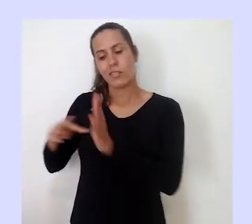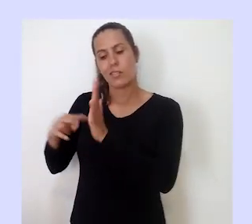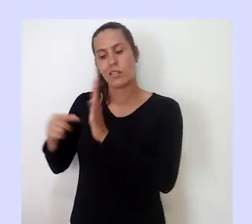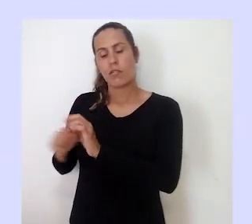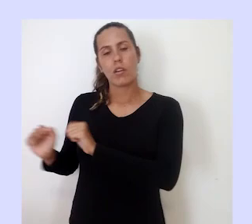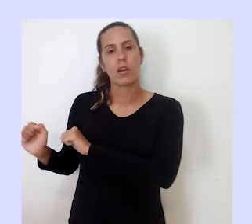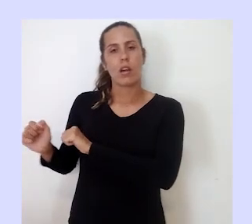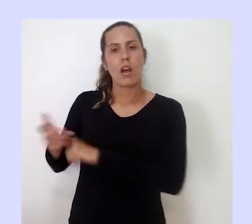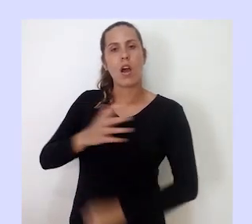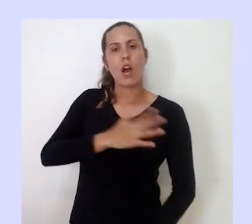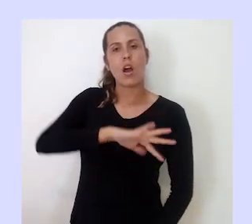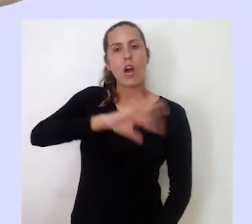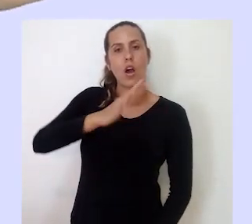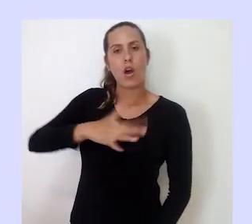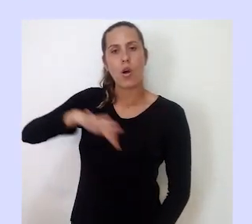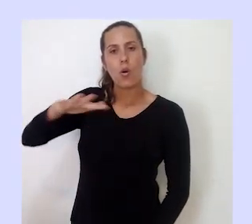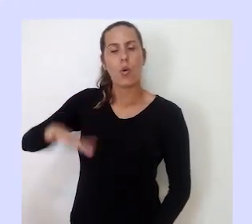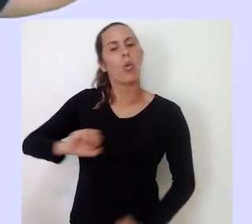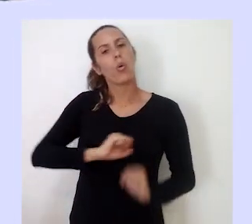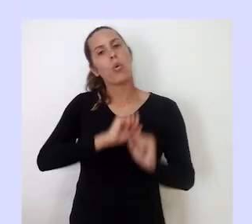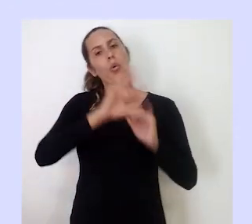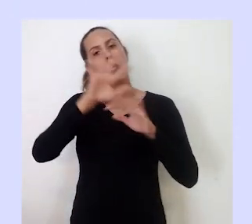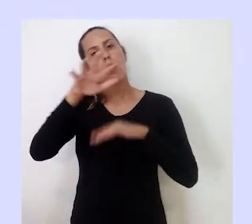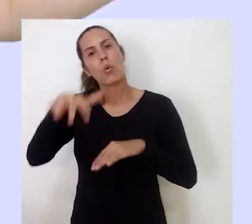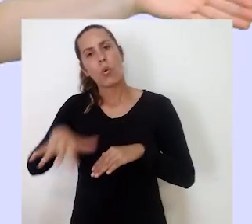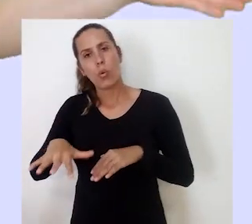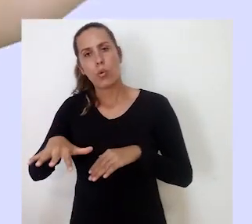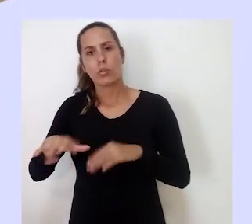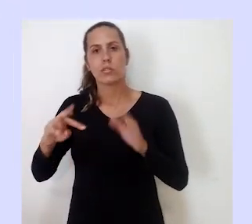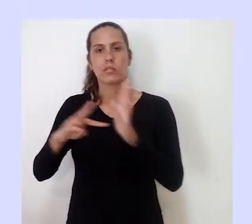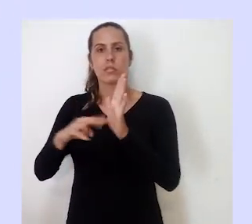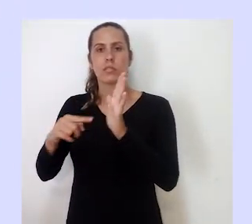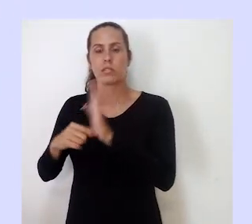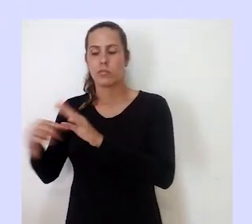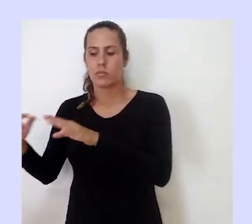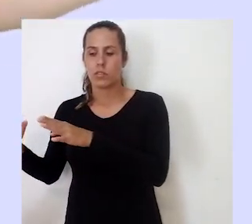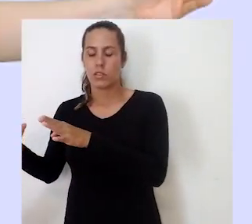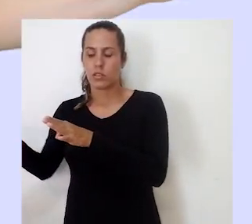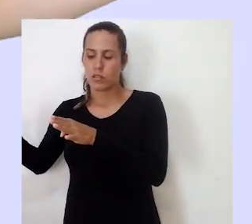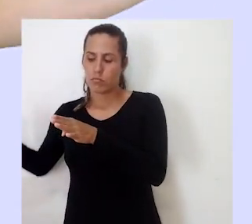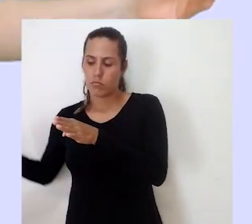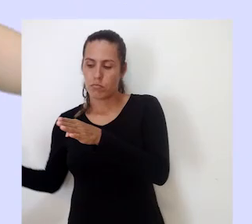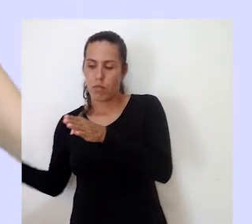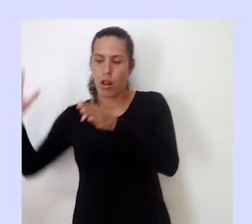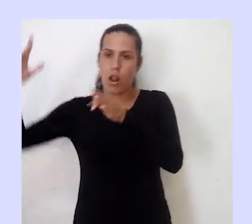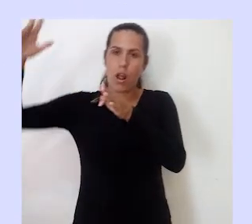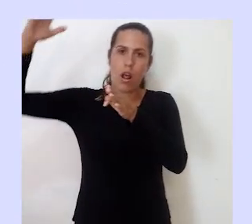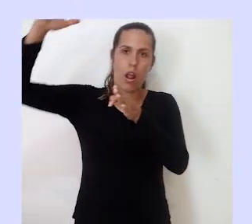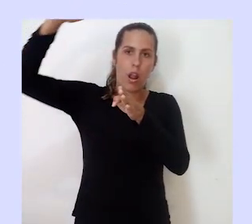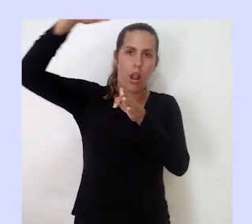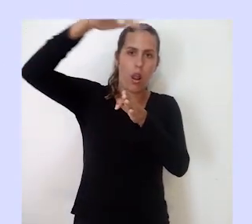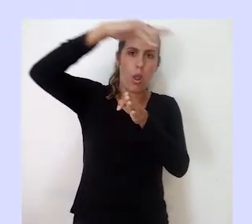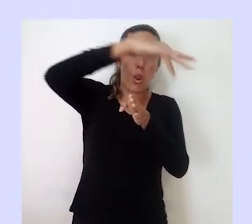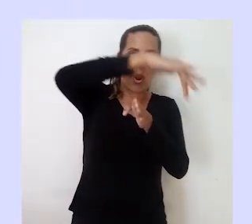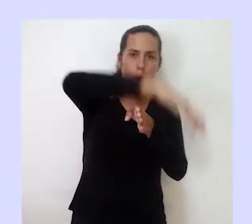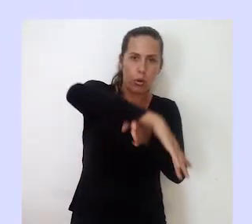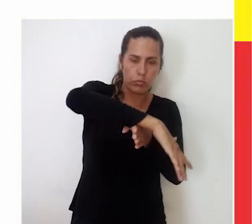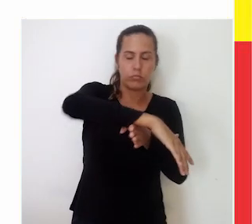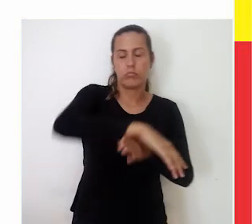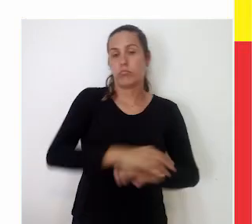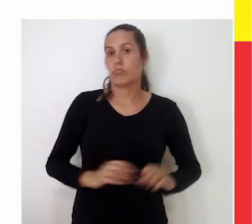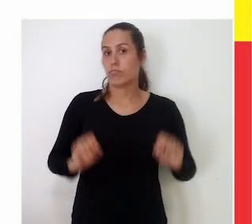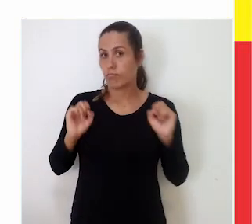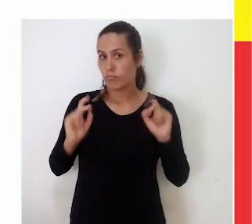mar, que bate e passa do porto, passa do ancoradouro. Que onda forte,